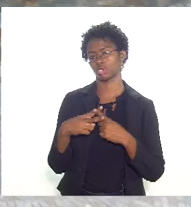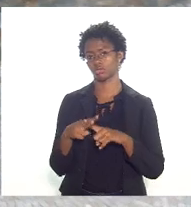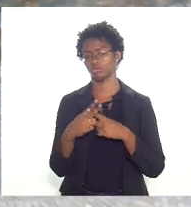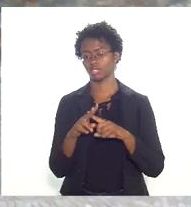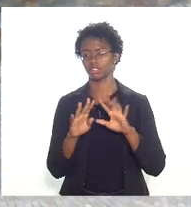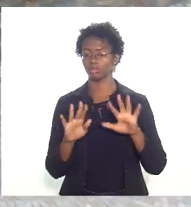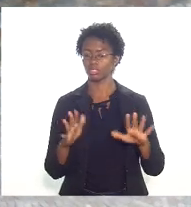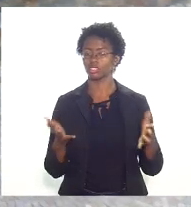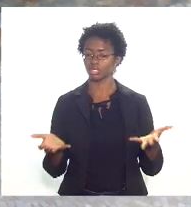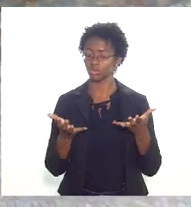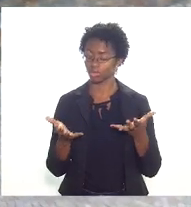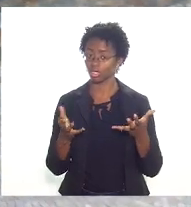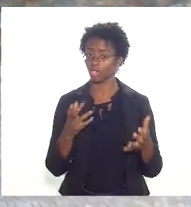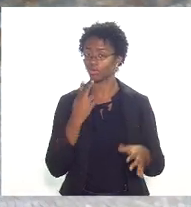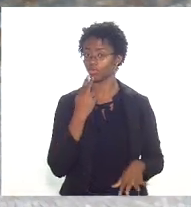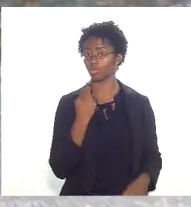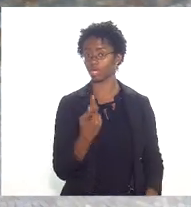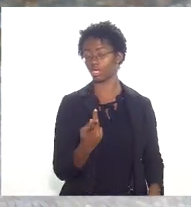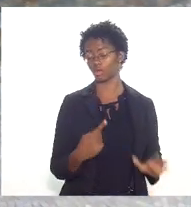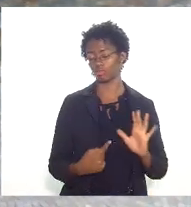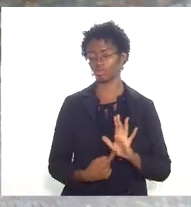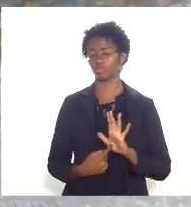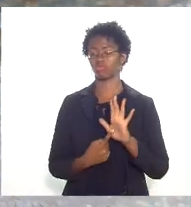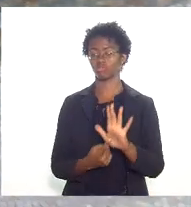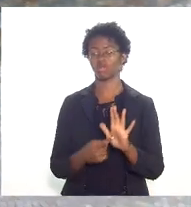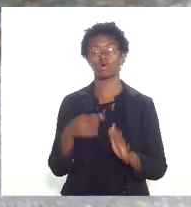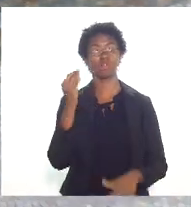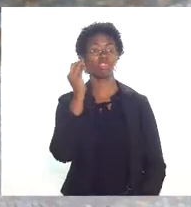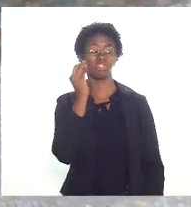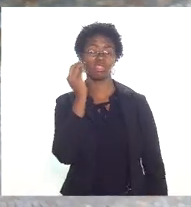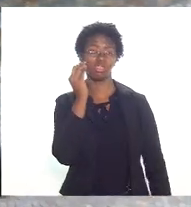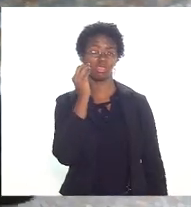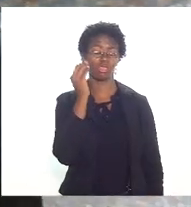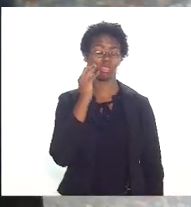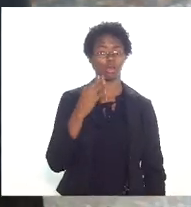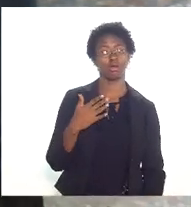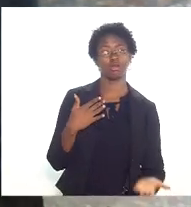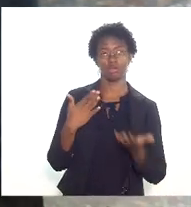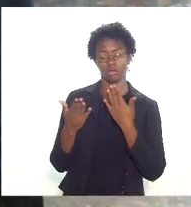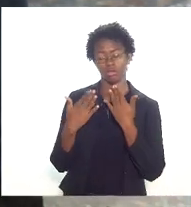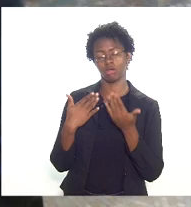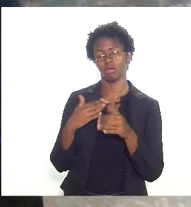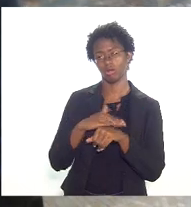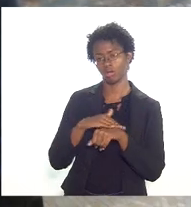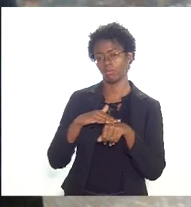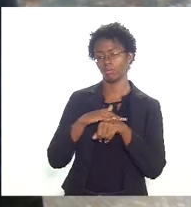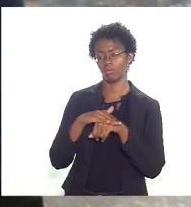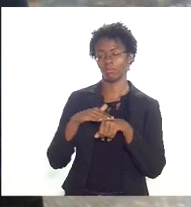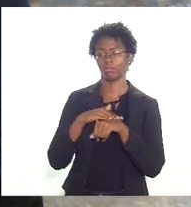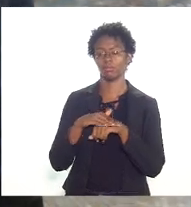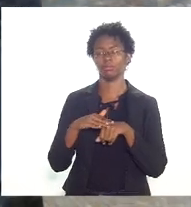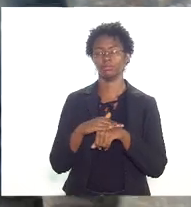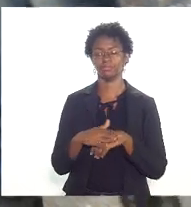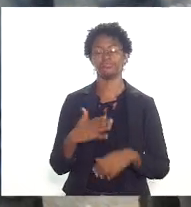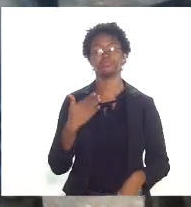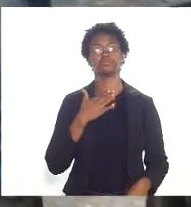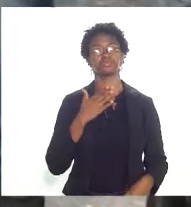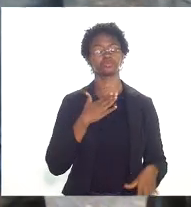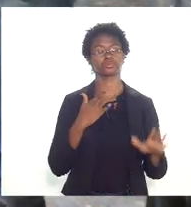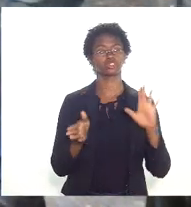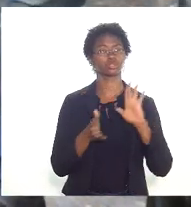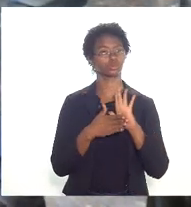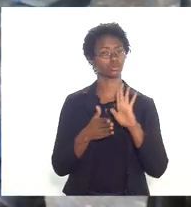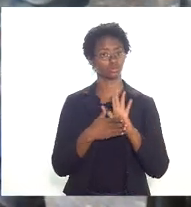quero já encaminhar aqui uma uma tentativa de negociação ao acordo e a minha proposta